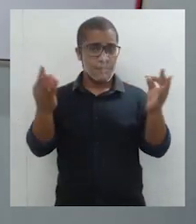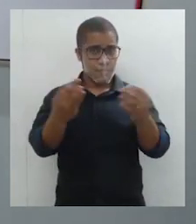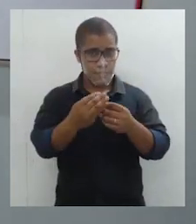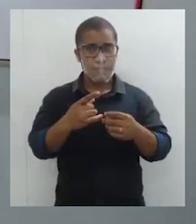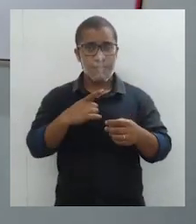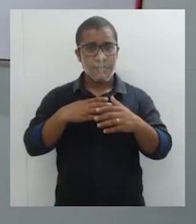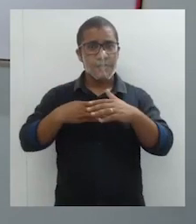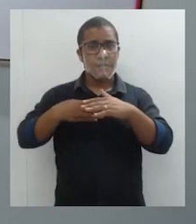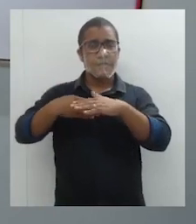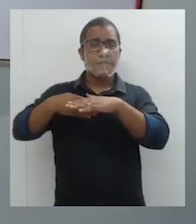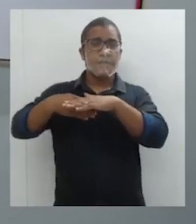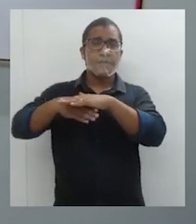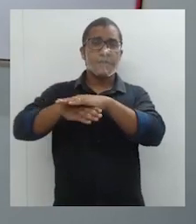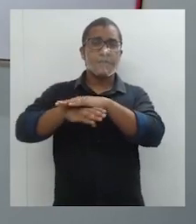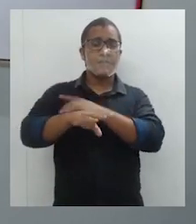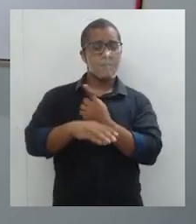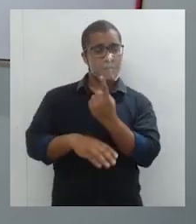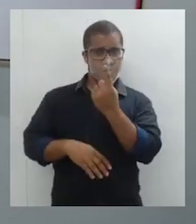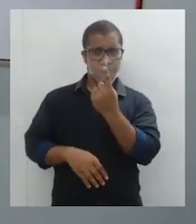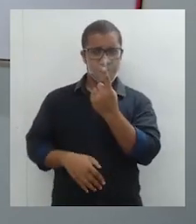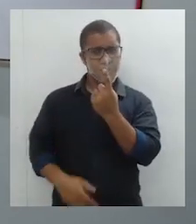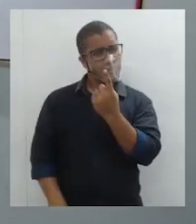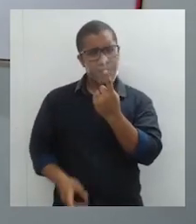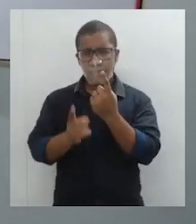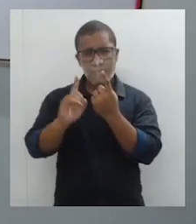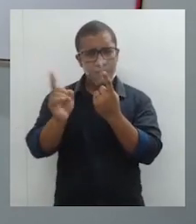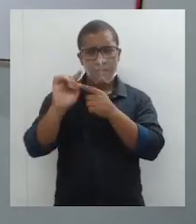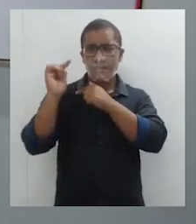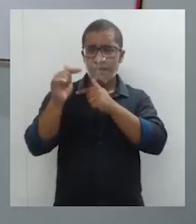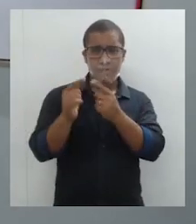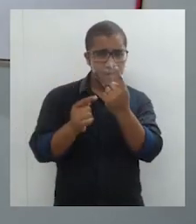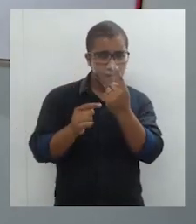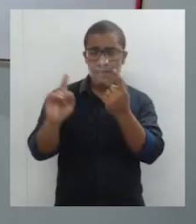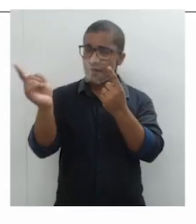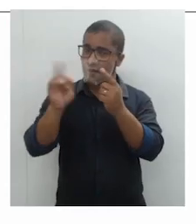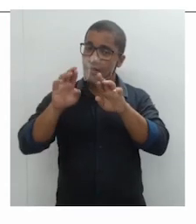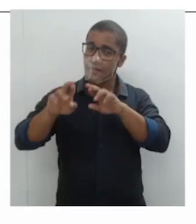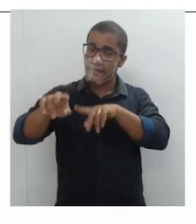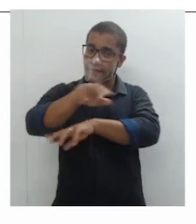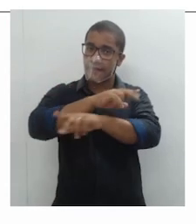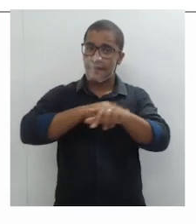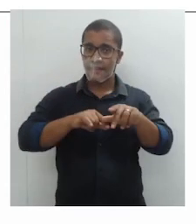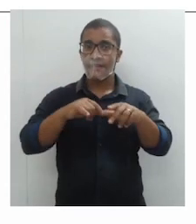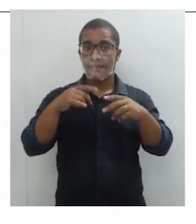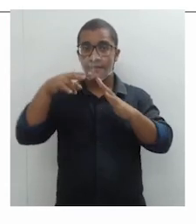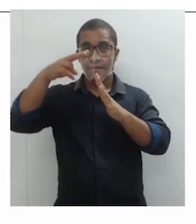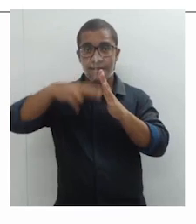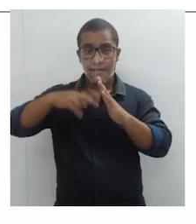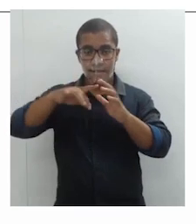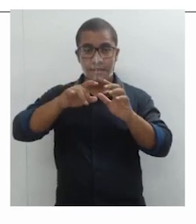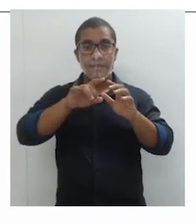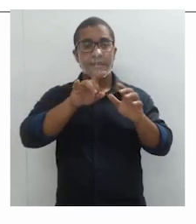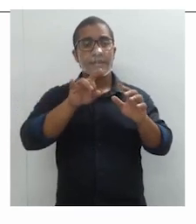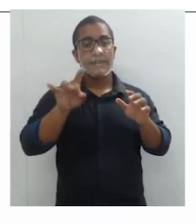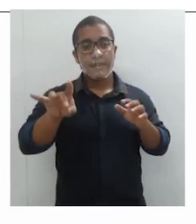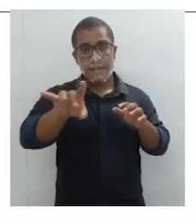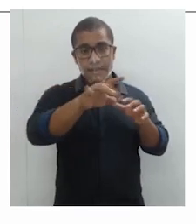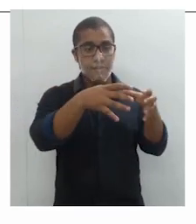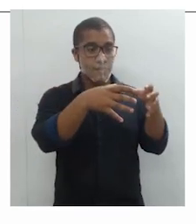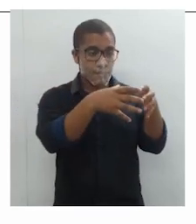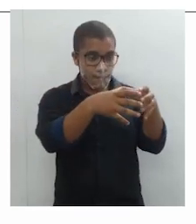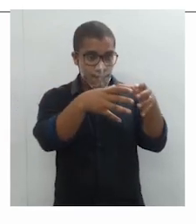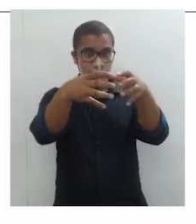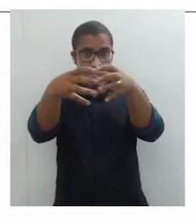ele tem o costume sol uma tradição só estão faltando aqui quando eu li cada Nação Indígena possui